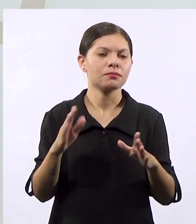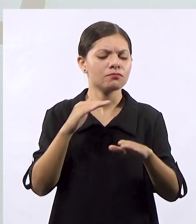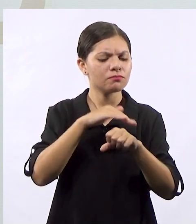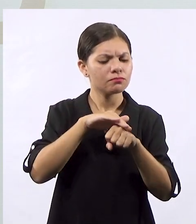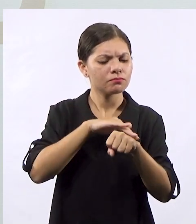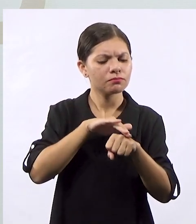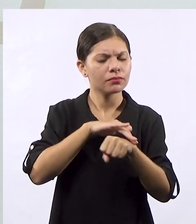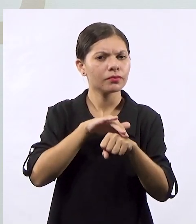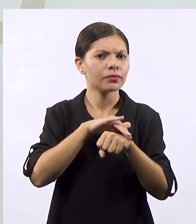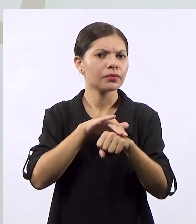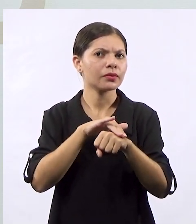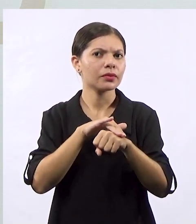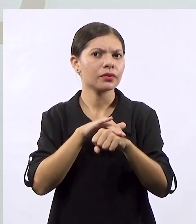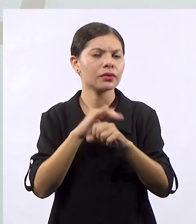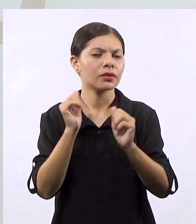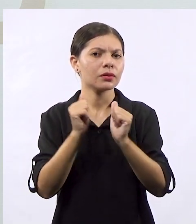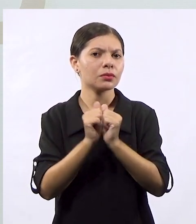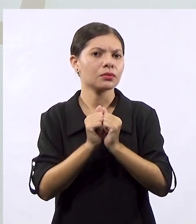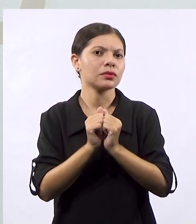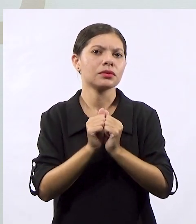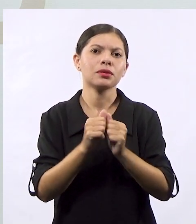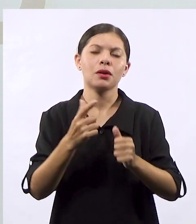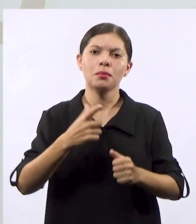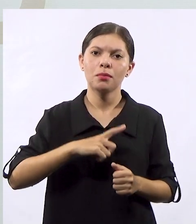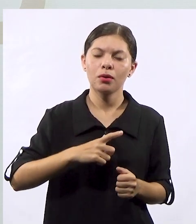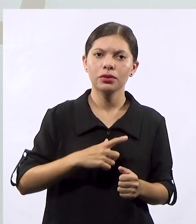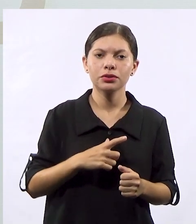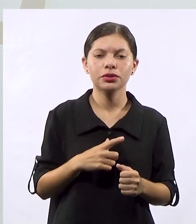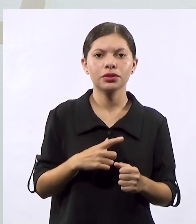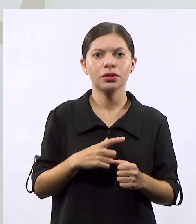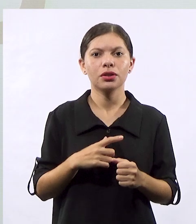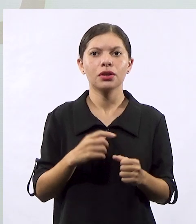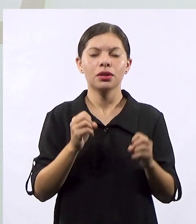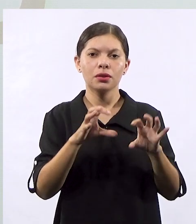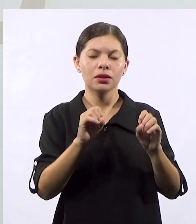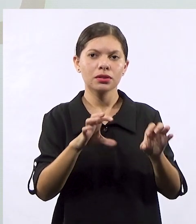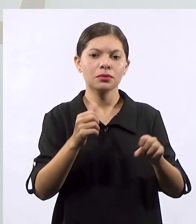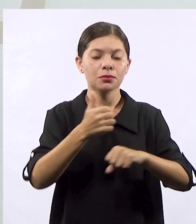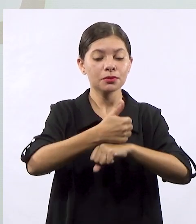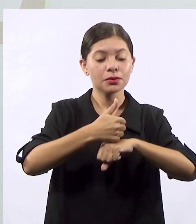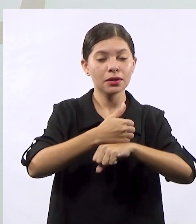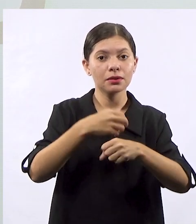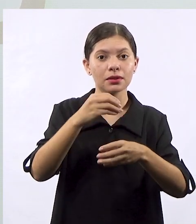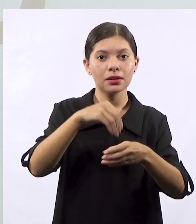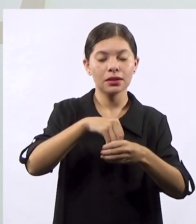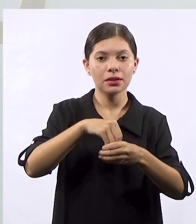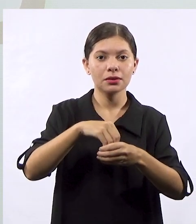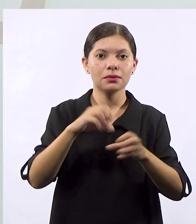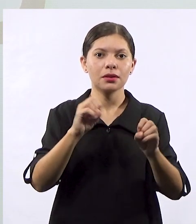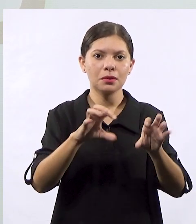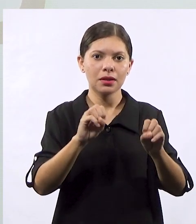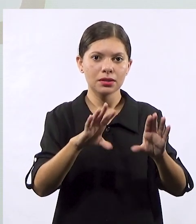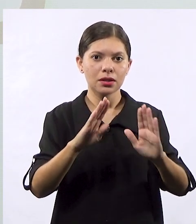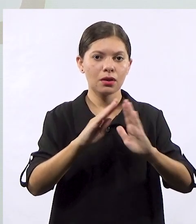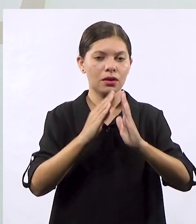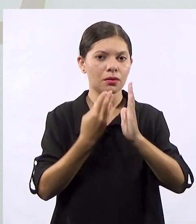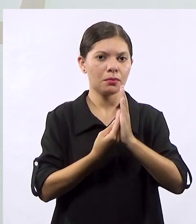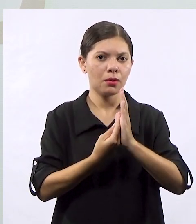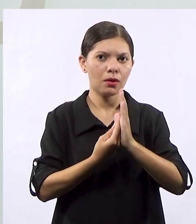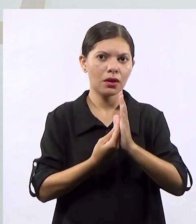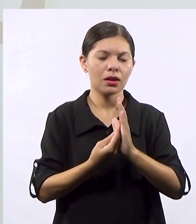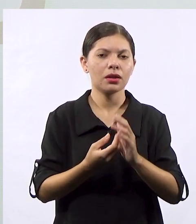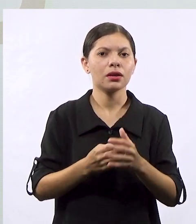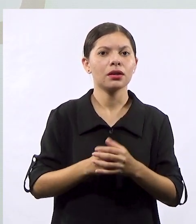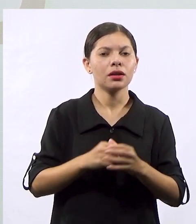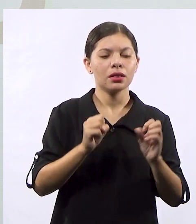se conversar. Então, eu posso ter educação profissional dentro de educação quilombola, educação indígena